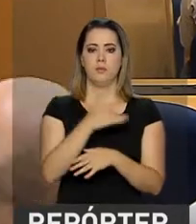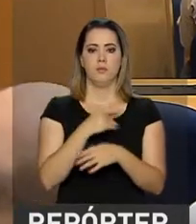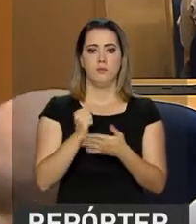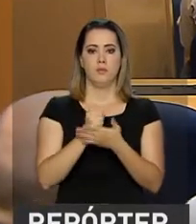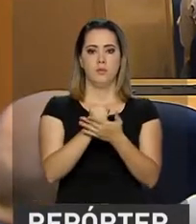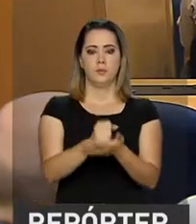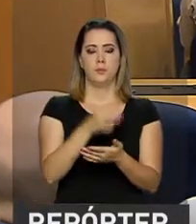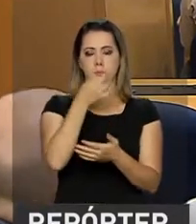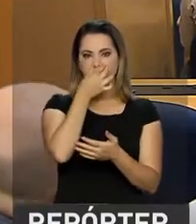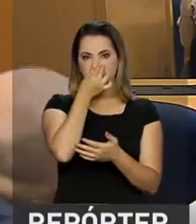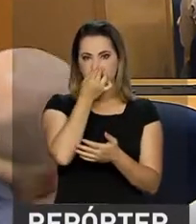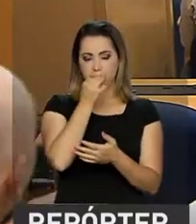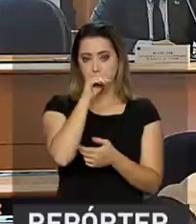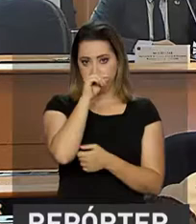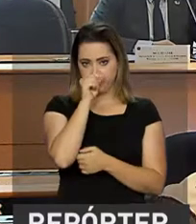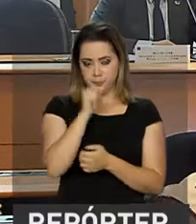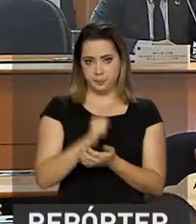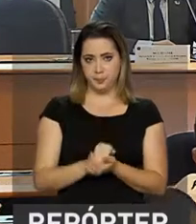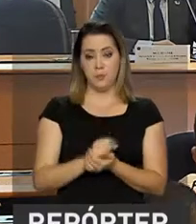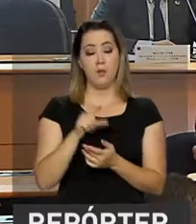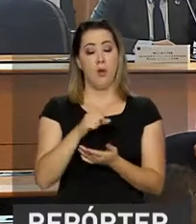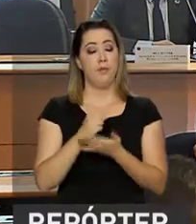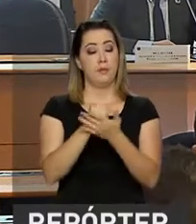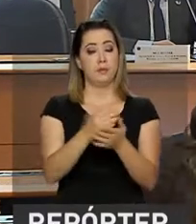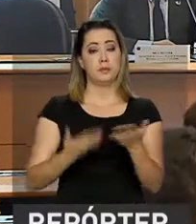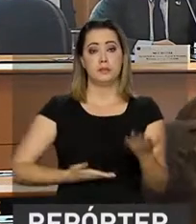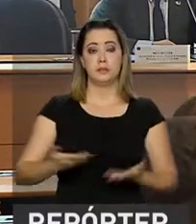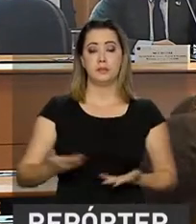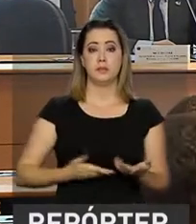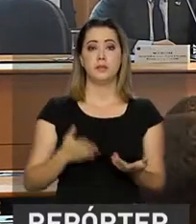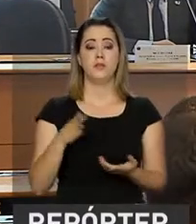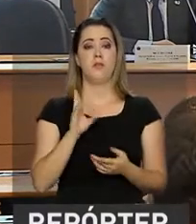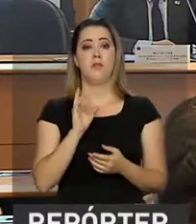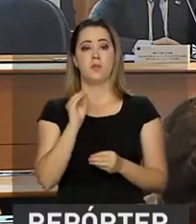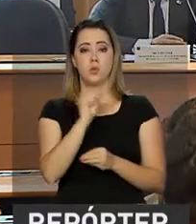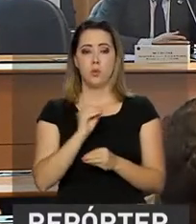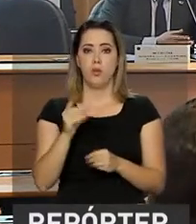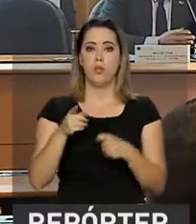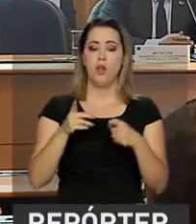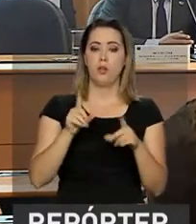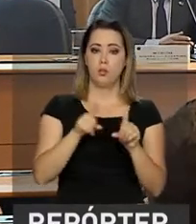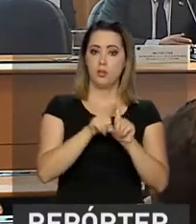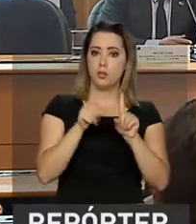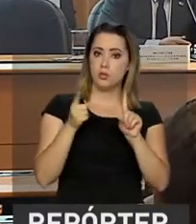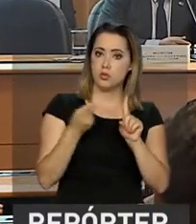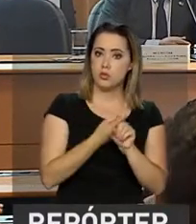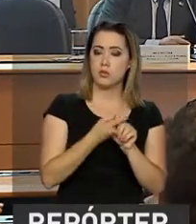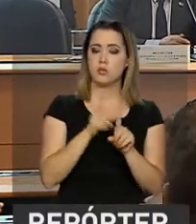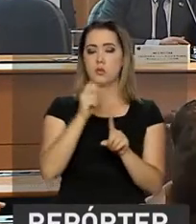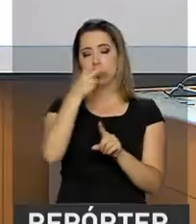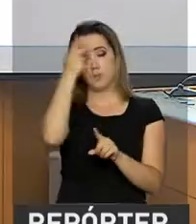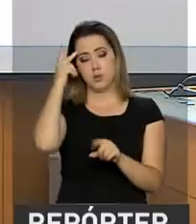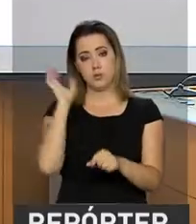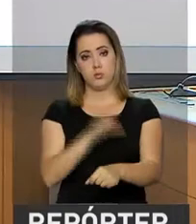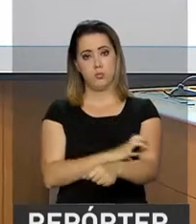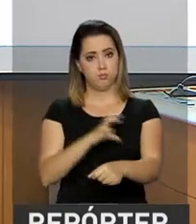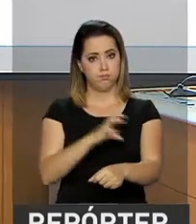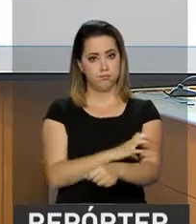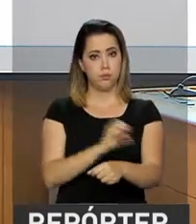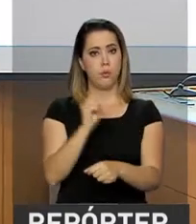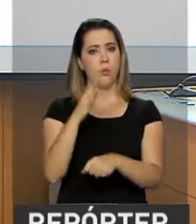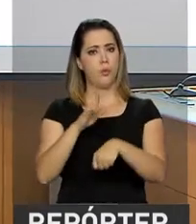oferecer serviços essenciais para a população como pré natal e acompanhamento de hipertensos e diabéticos e